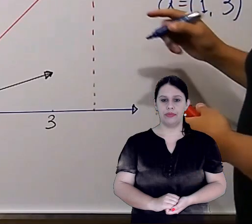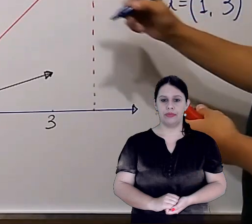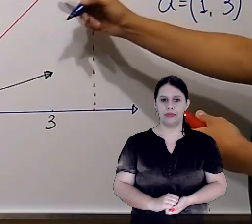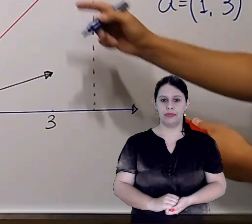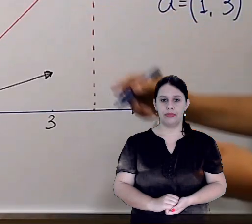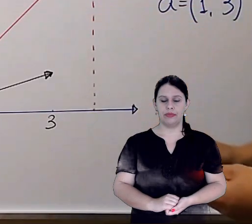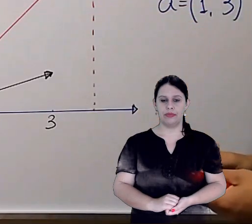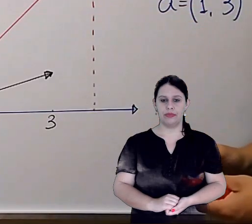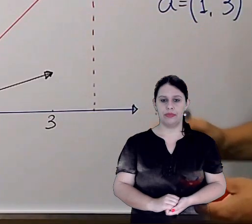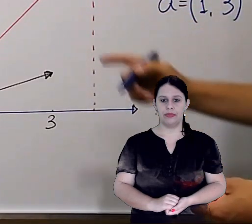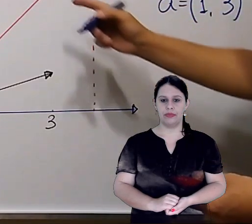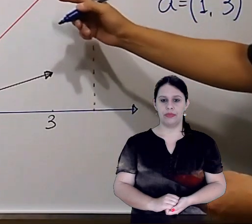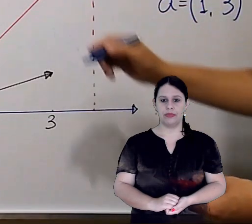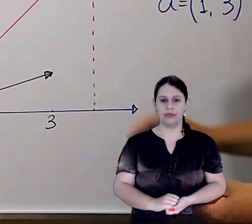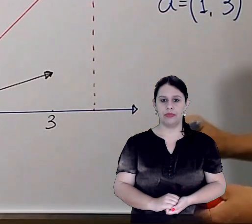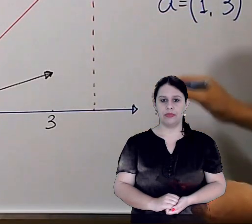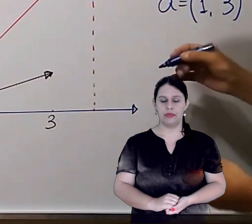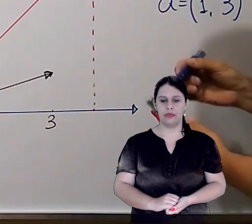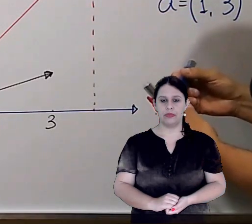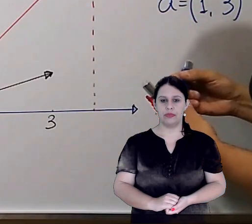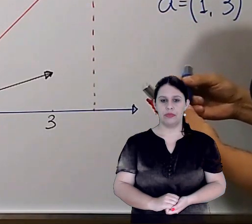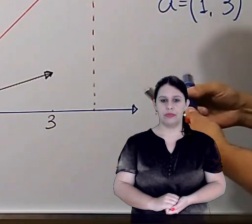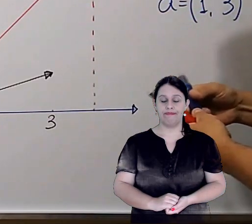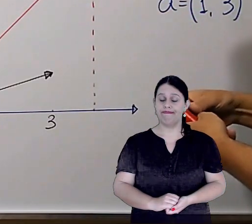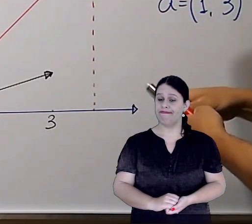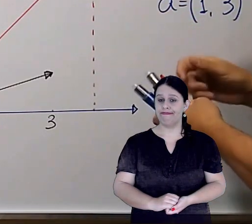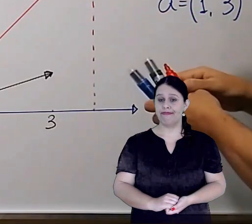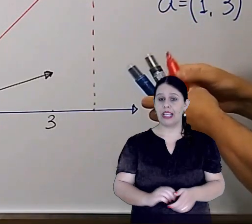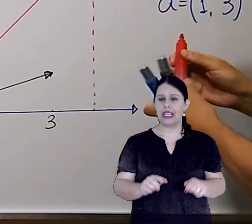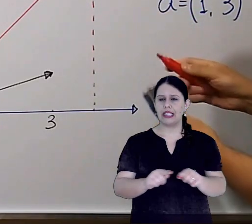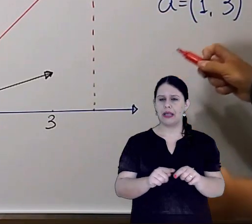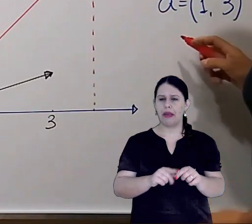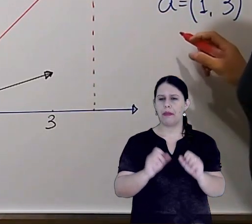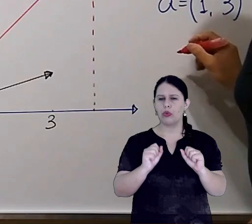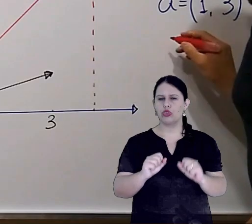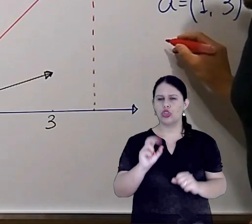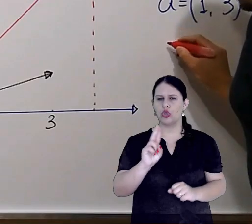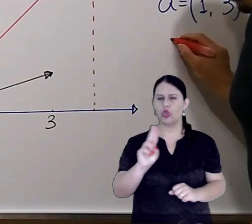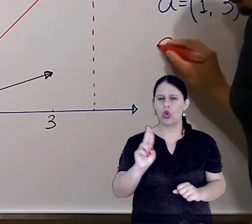E poderia dar um nome Para este vetor aqui Sei lá C